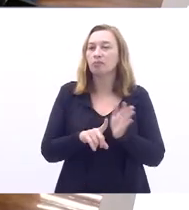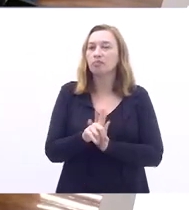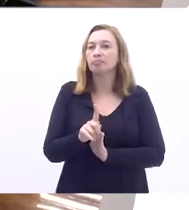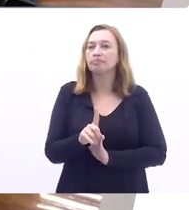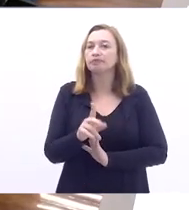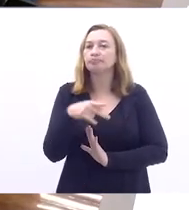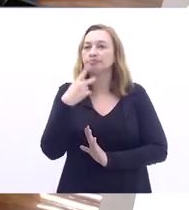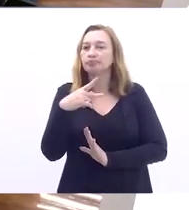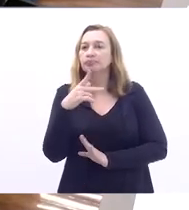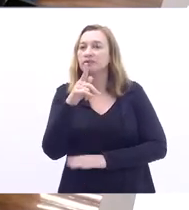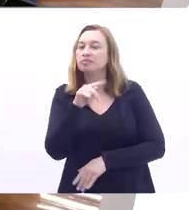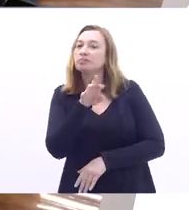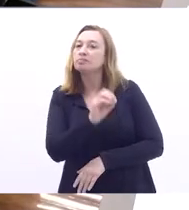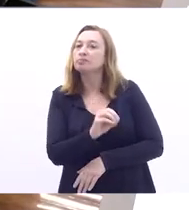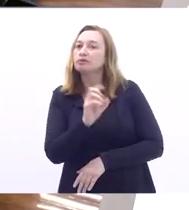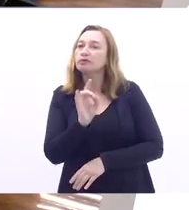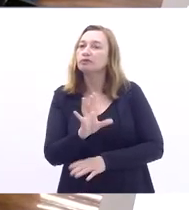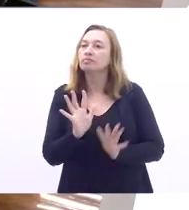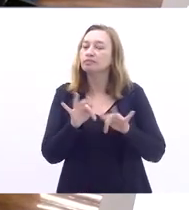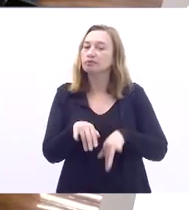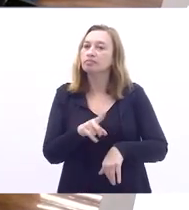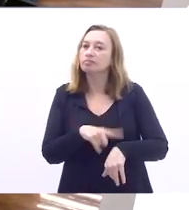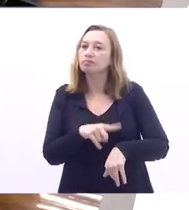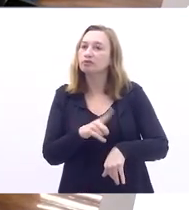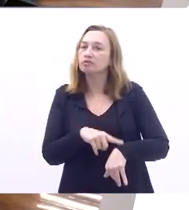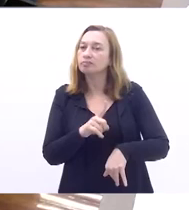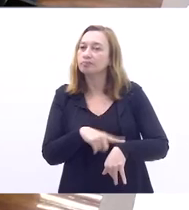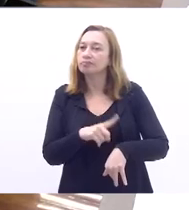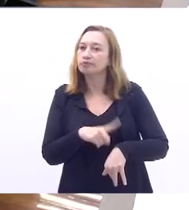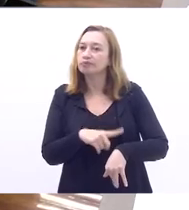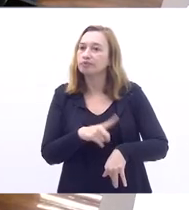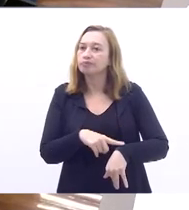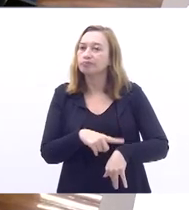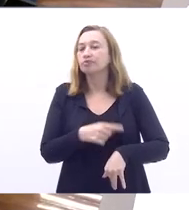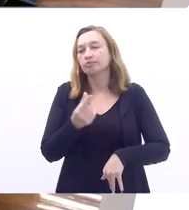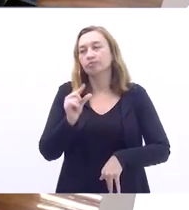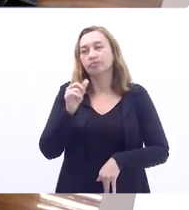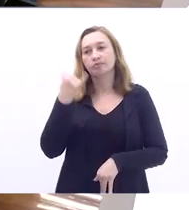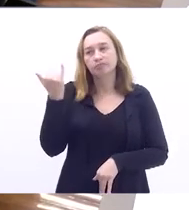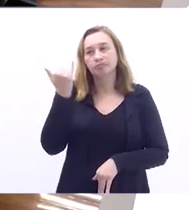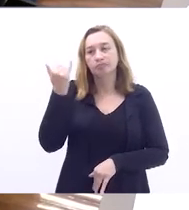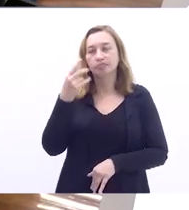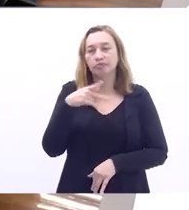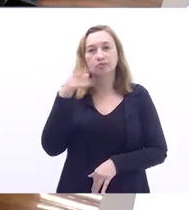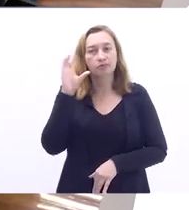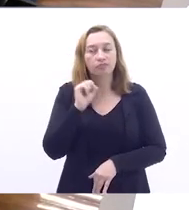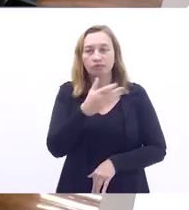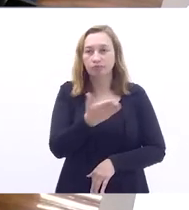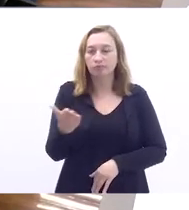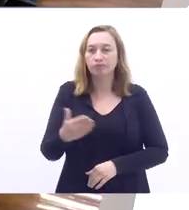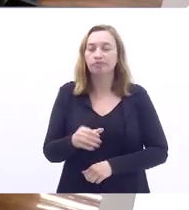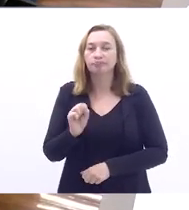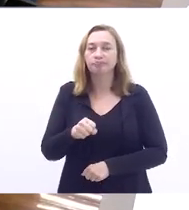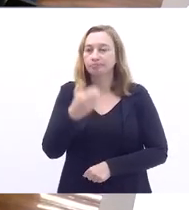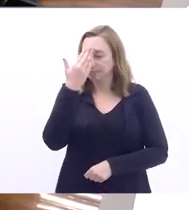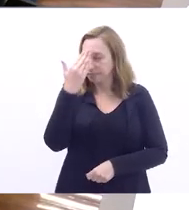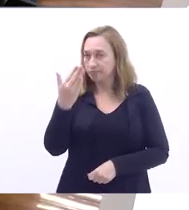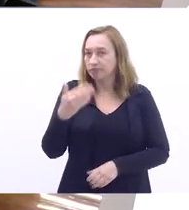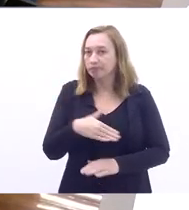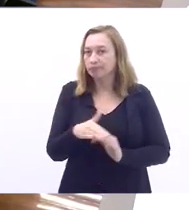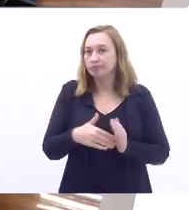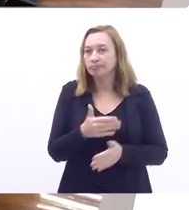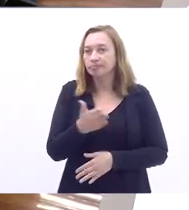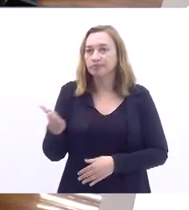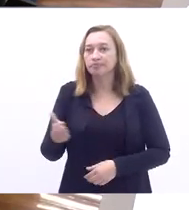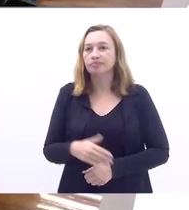César Fernandes vai se manifestar por favor só para completar esse tempo do centro médico já passou um pouquinho mas é importante eu sempre perde sim Agradeço a